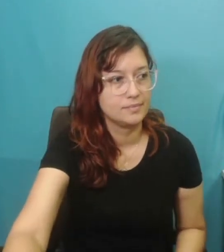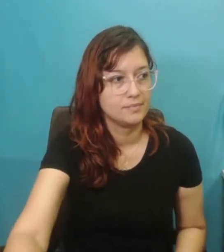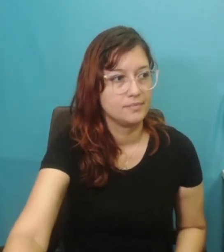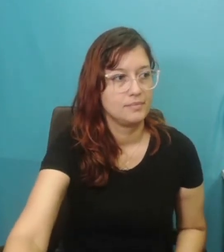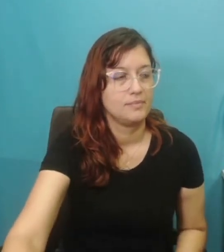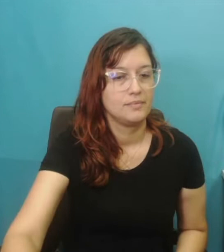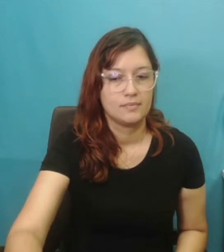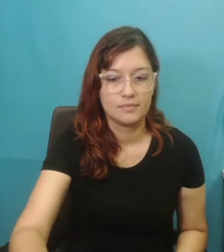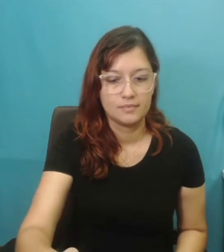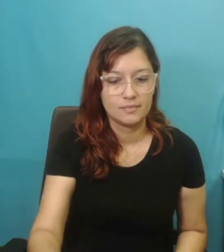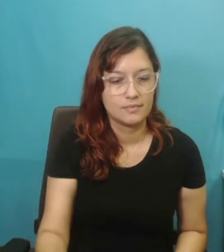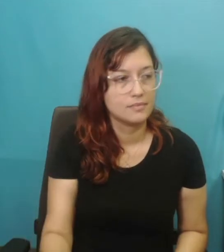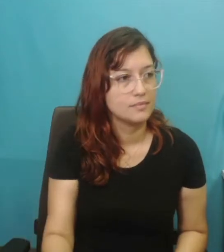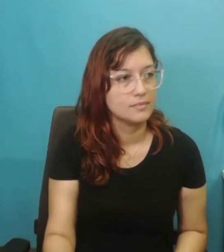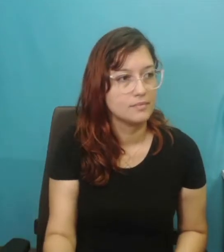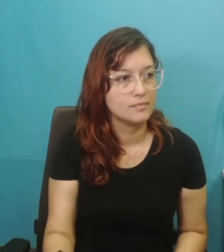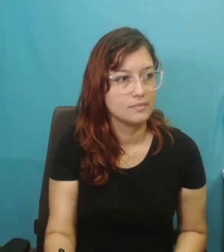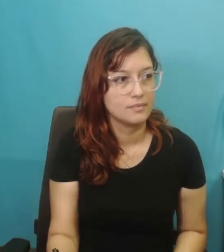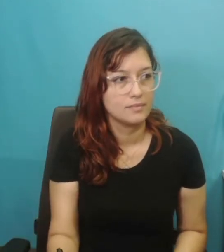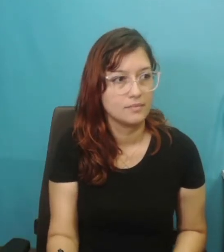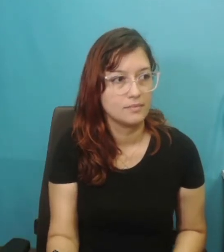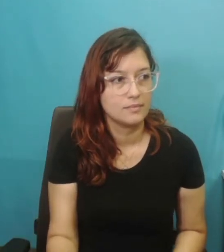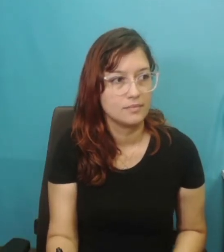exercer uma força contrária.